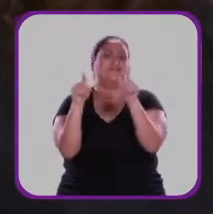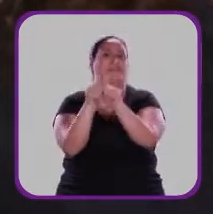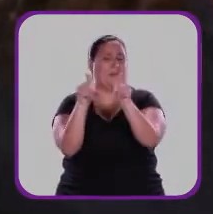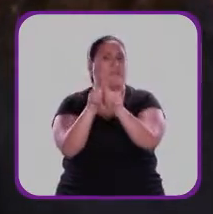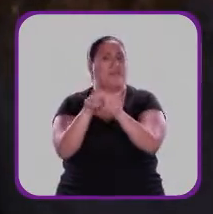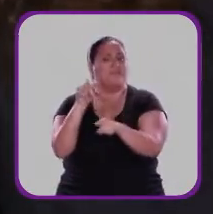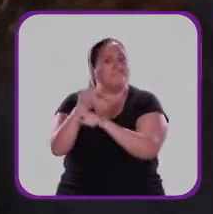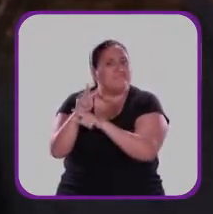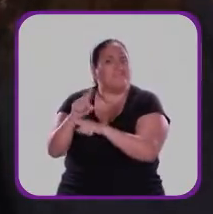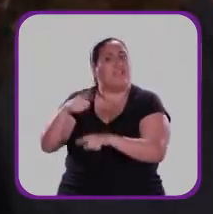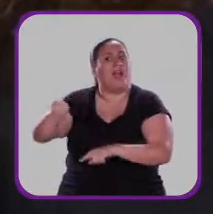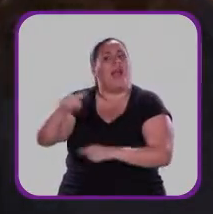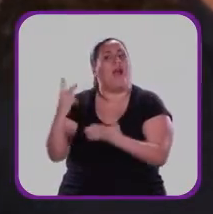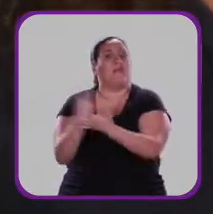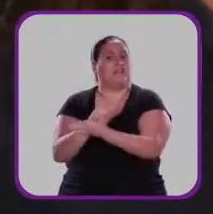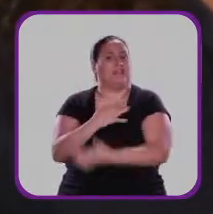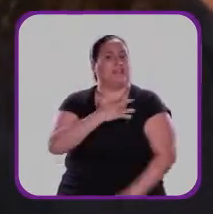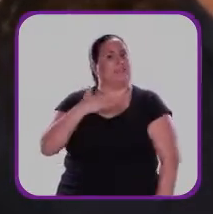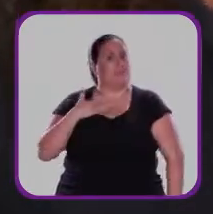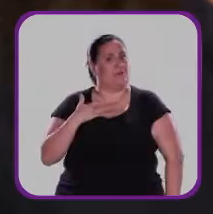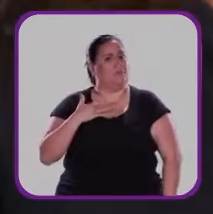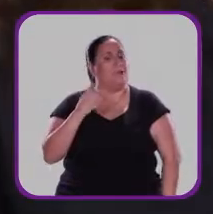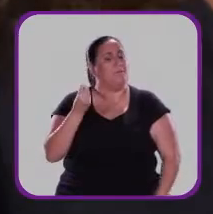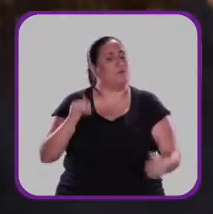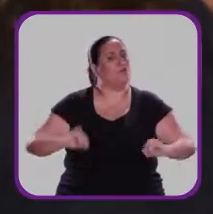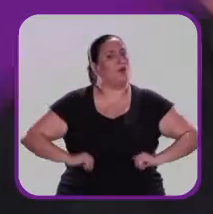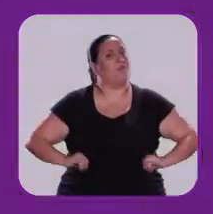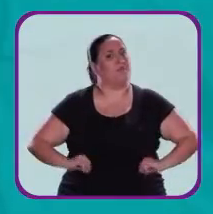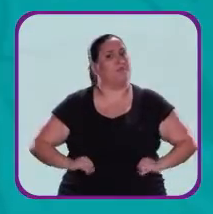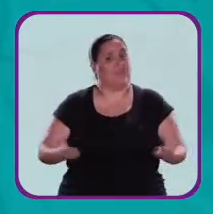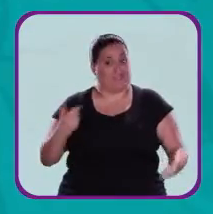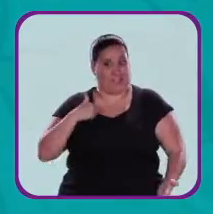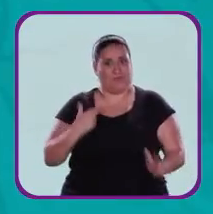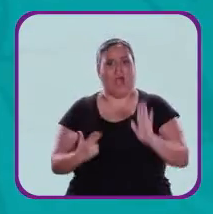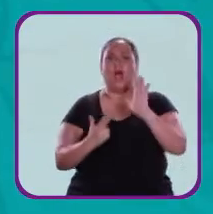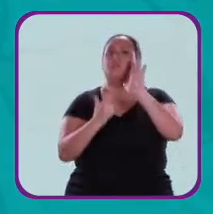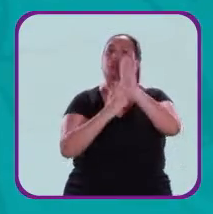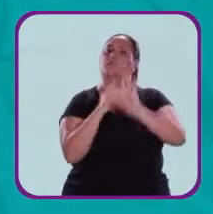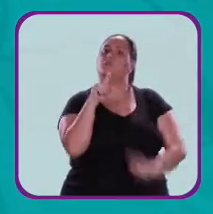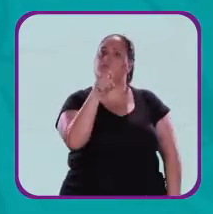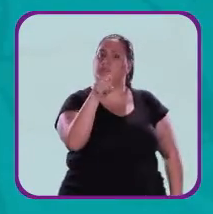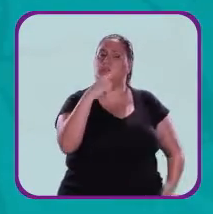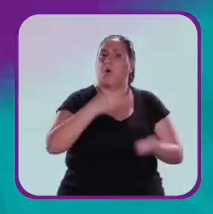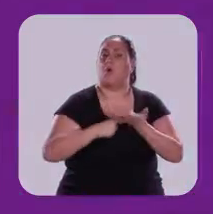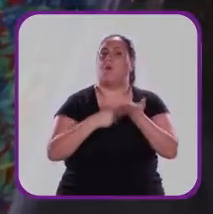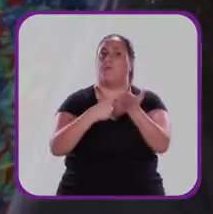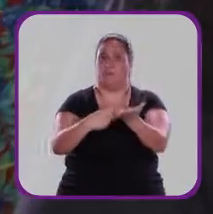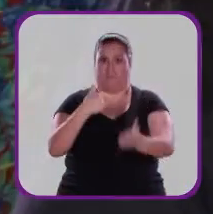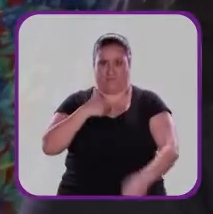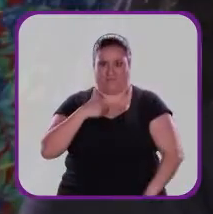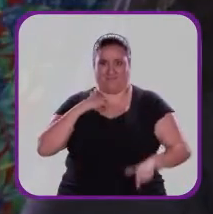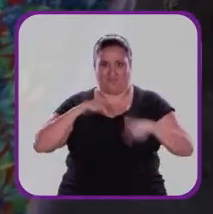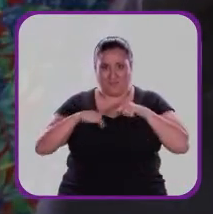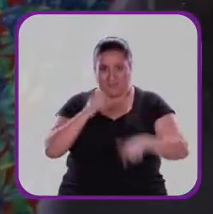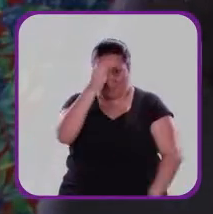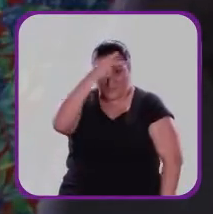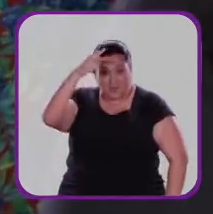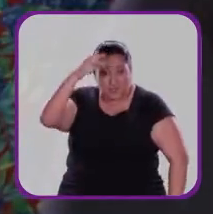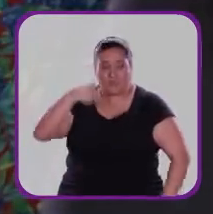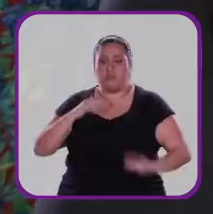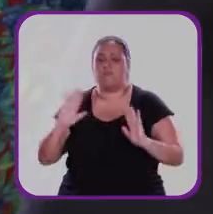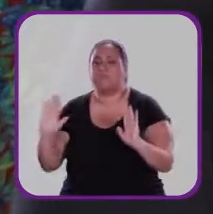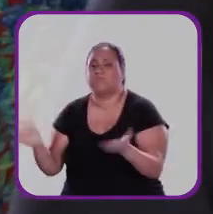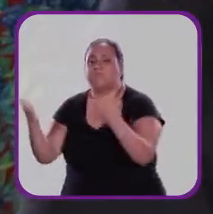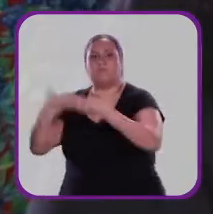são penalizadas pelo precário acompanhamento de saúde. É muito sofrimento. Quero aqui assumir compromissos. No meu governo, vamos garantir